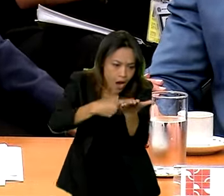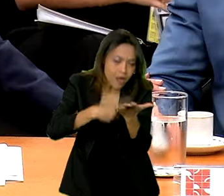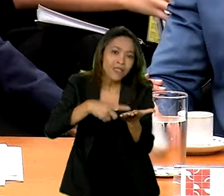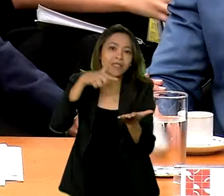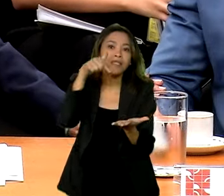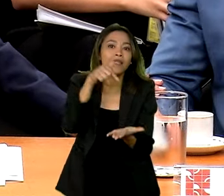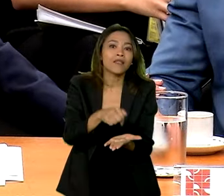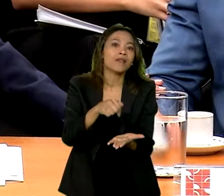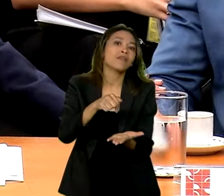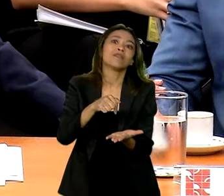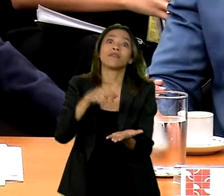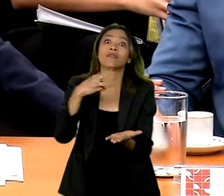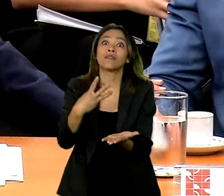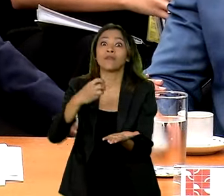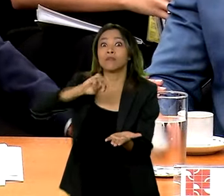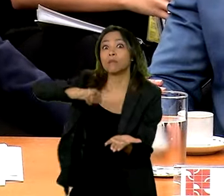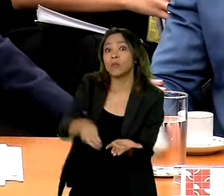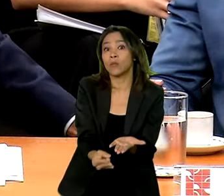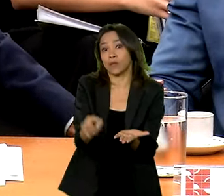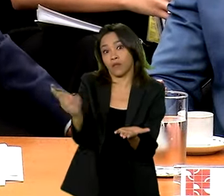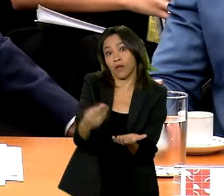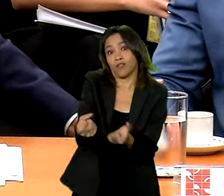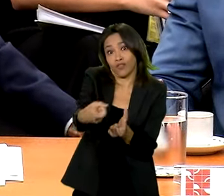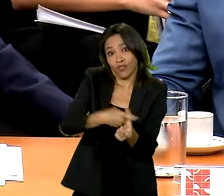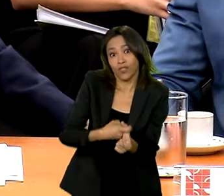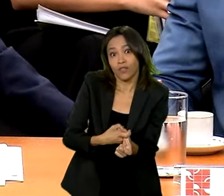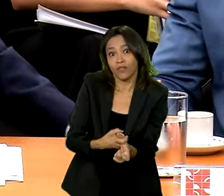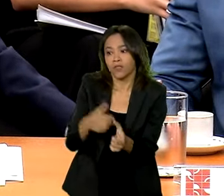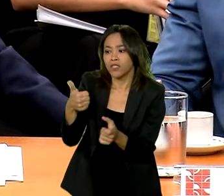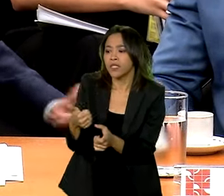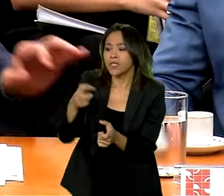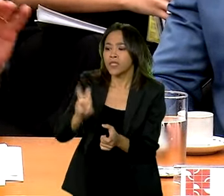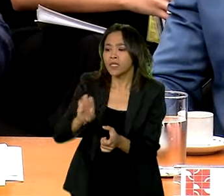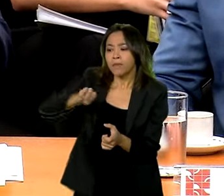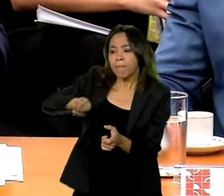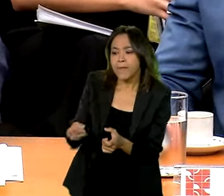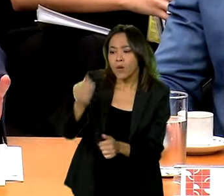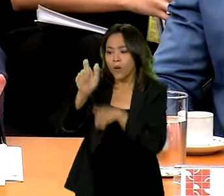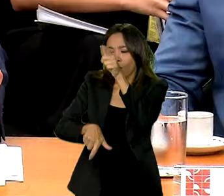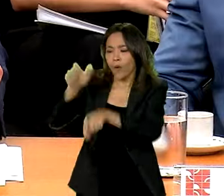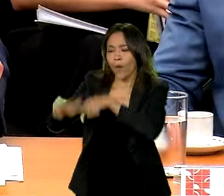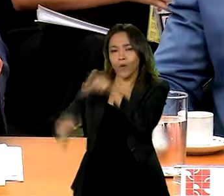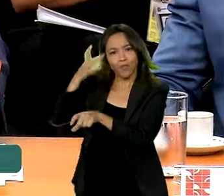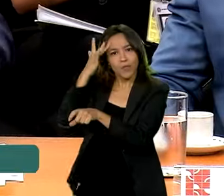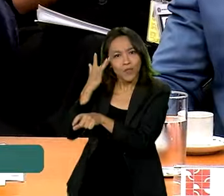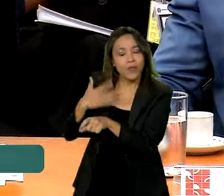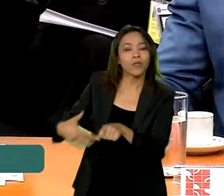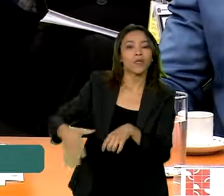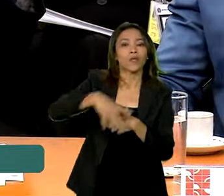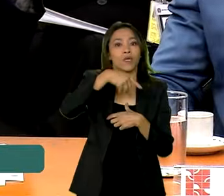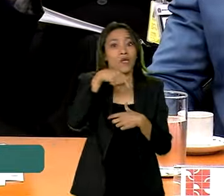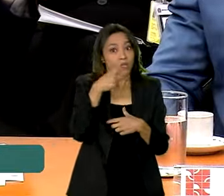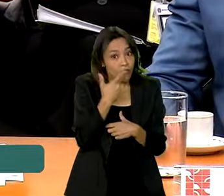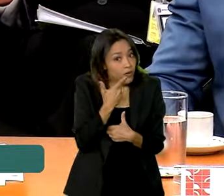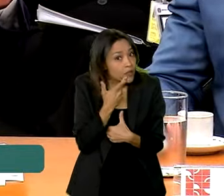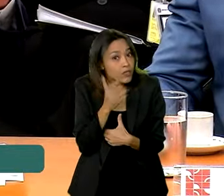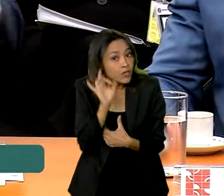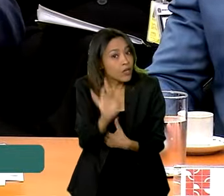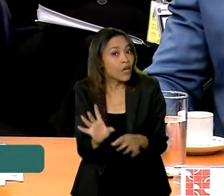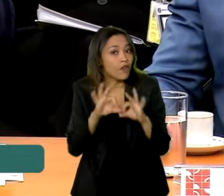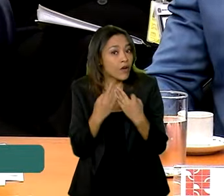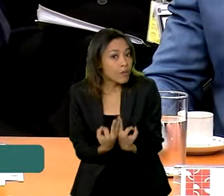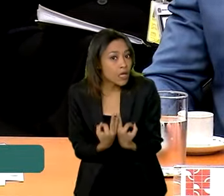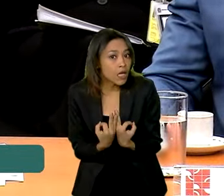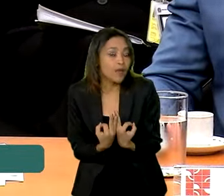em dívida. De 15 milhões de brasileiros, CPFs únicos. Estou falando de famílias, não. Se